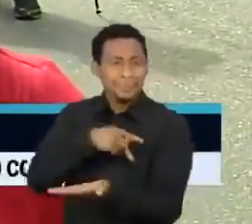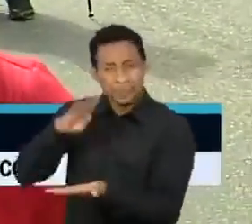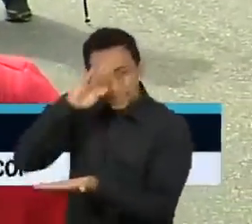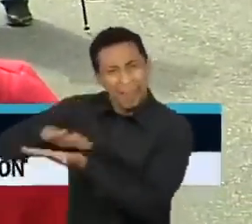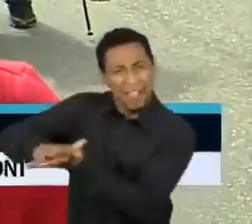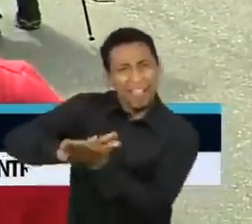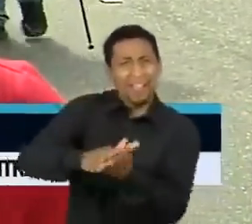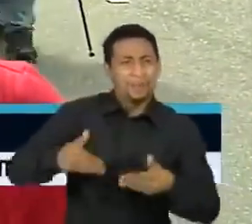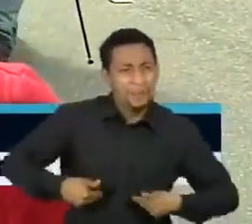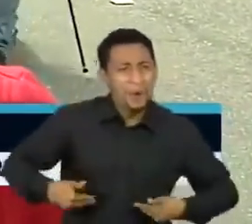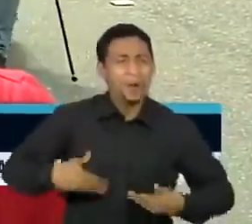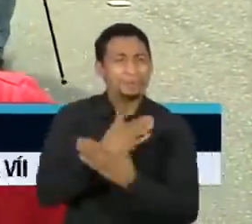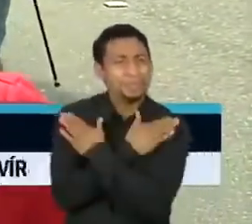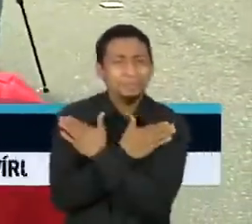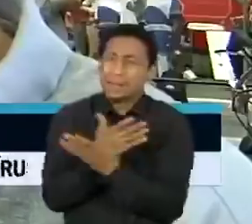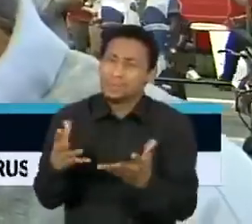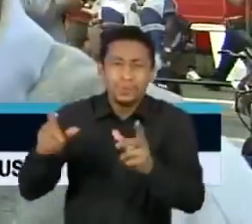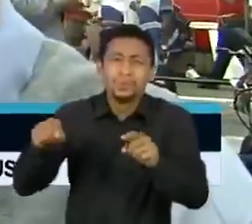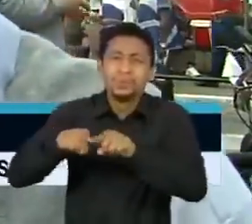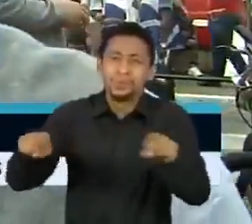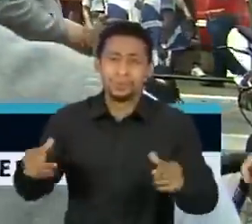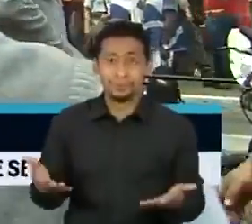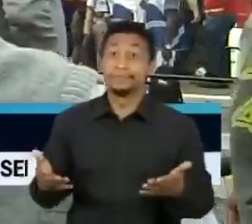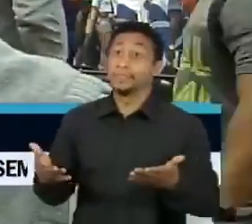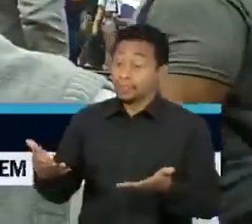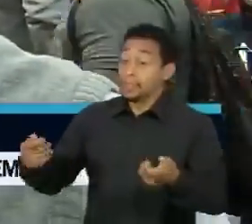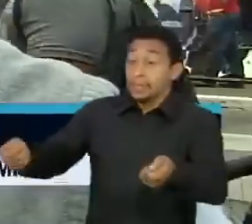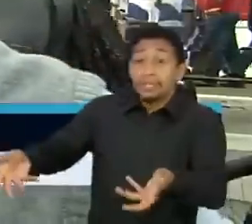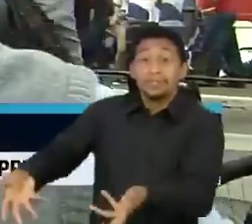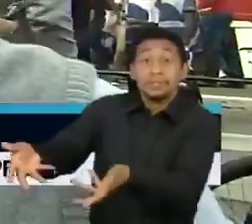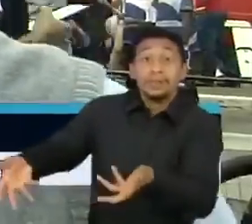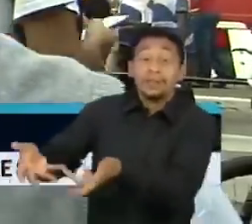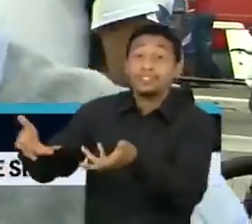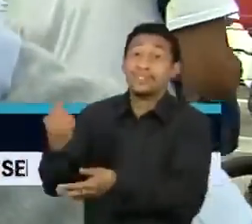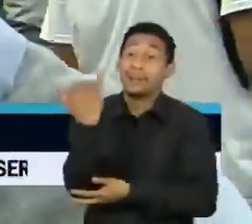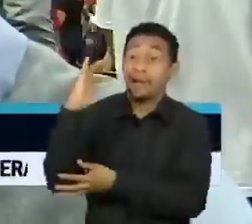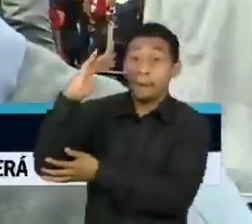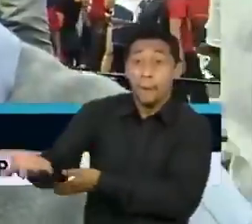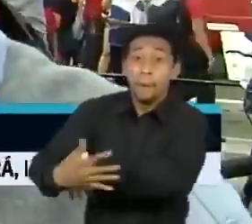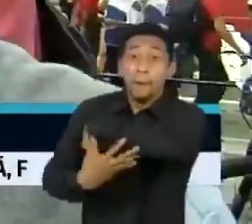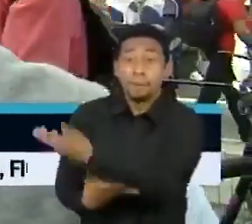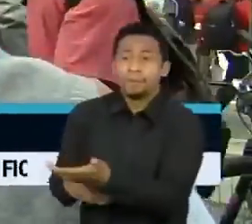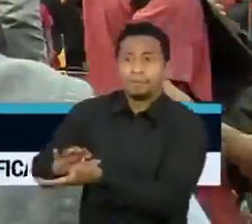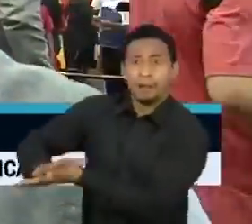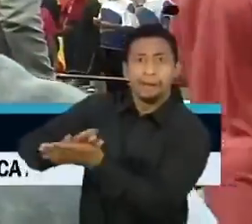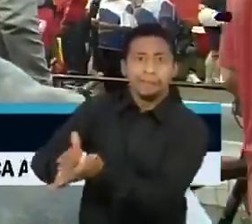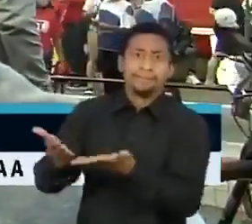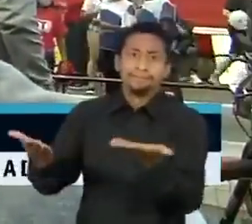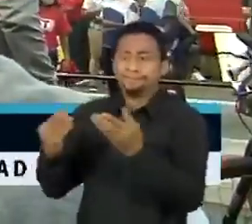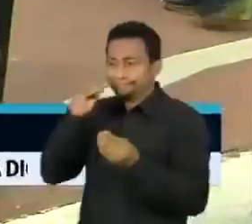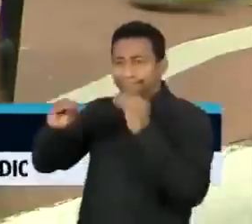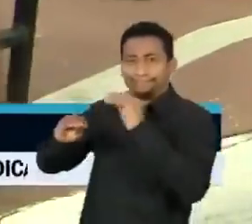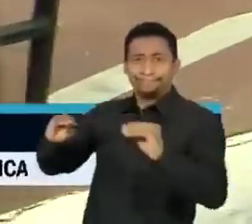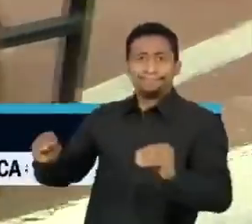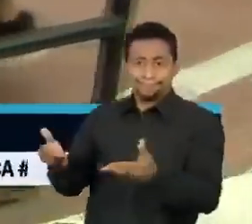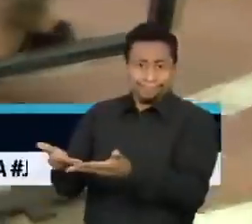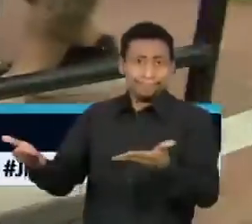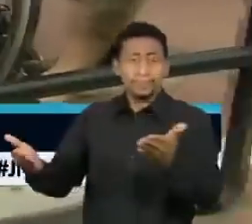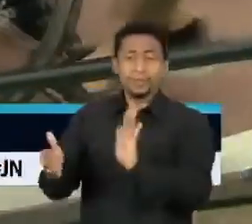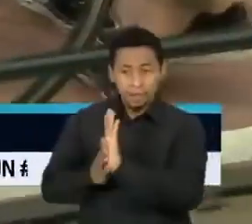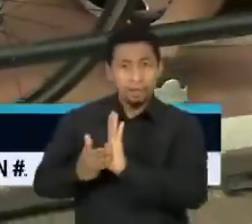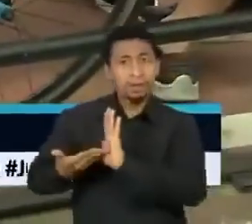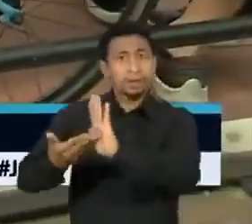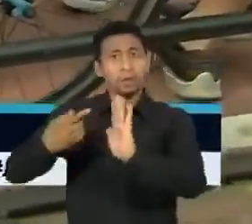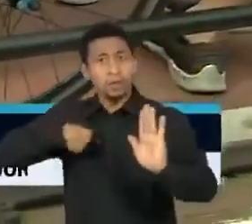o desemprego, tudo. Incentiva todo esse desmatamento e esse pouco caso com as nossas patas,